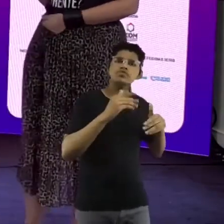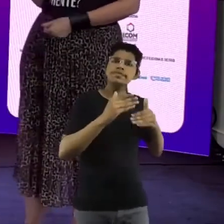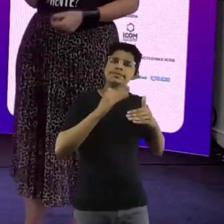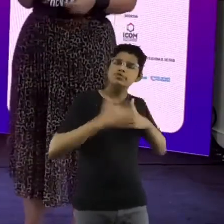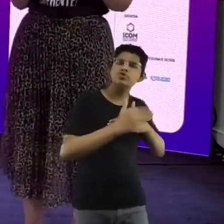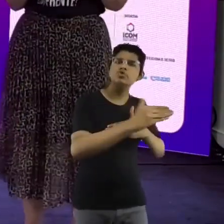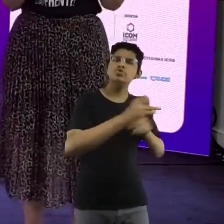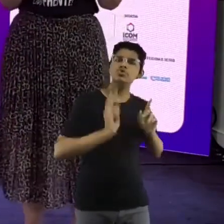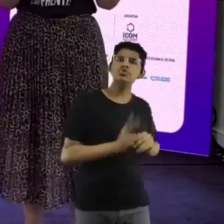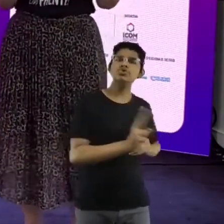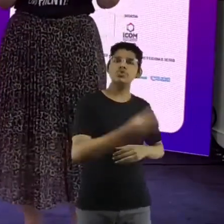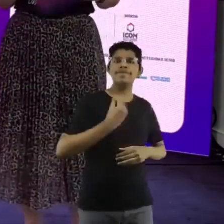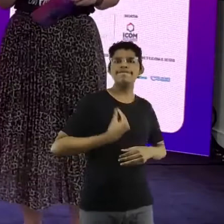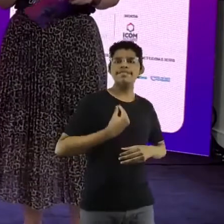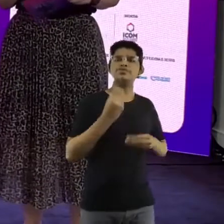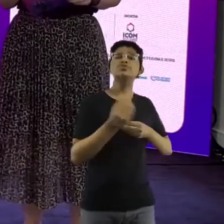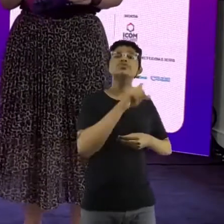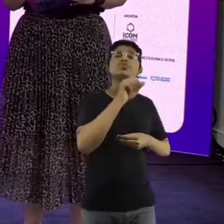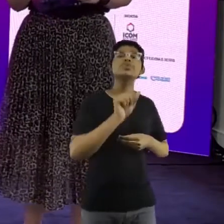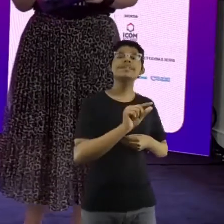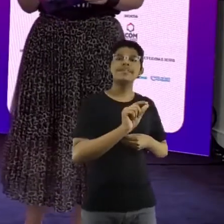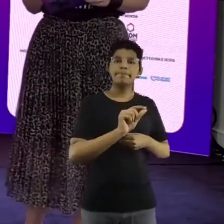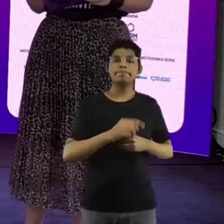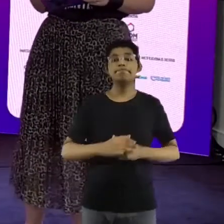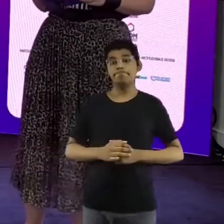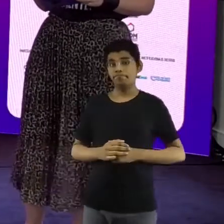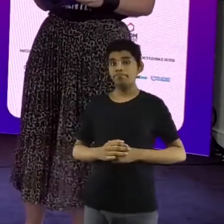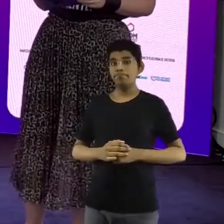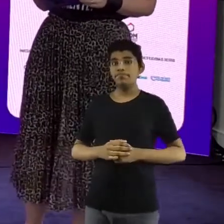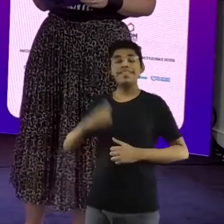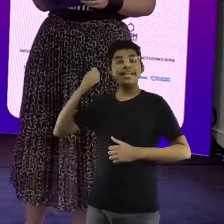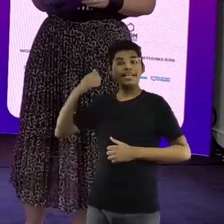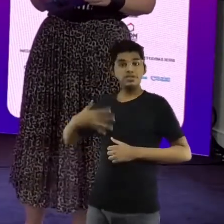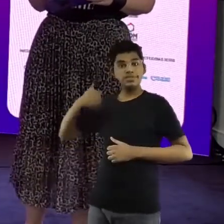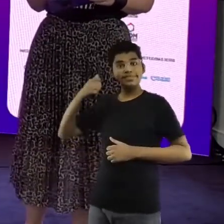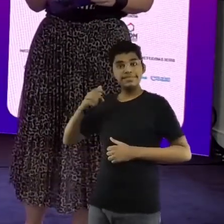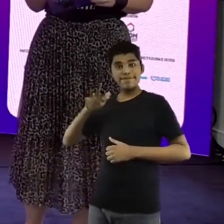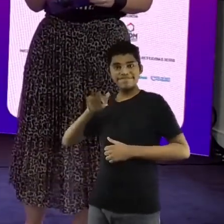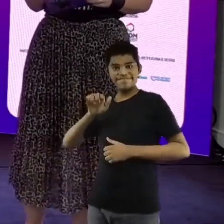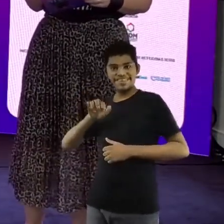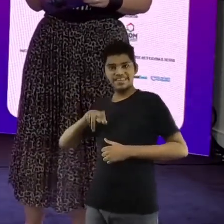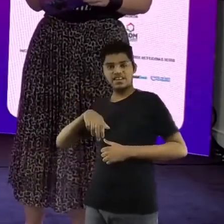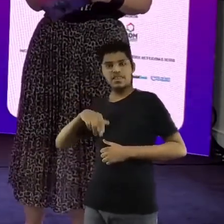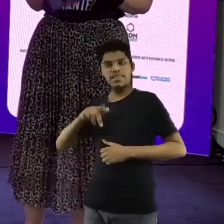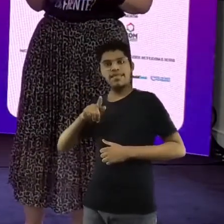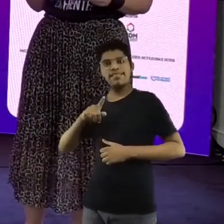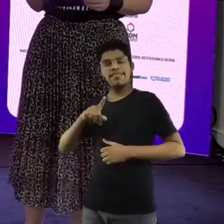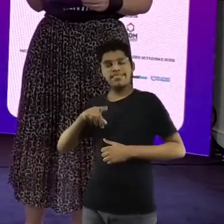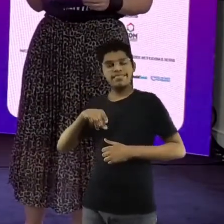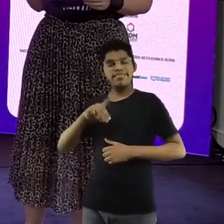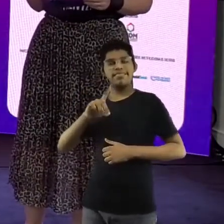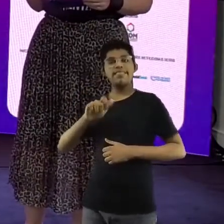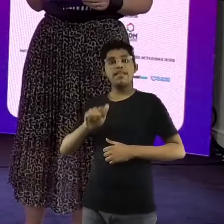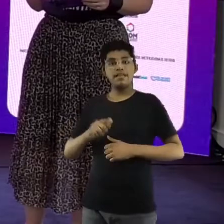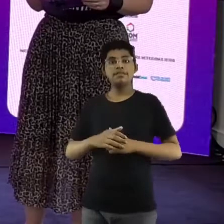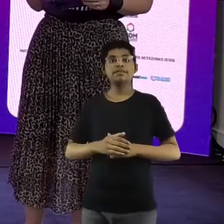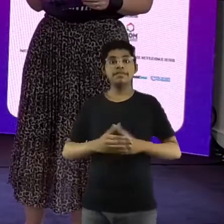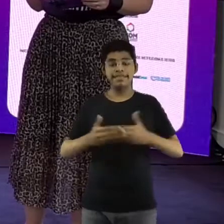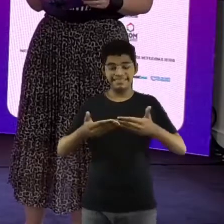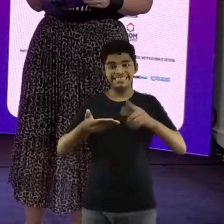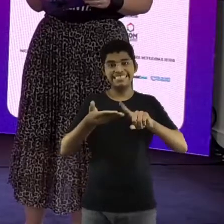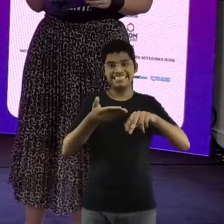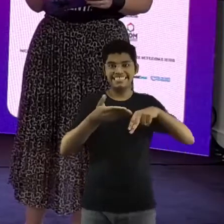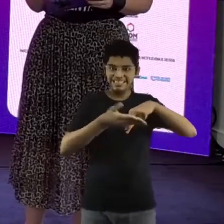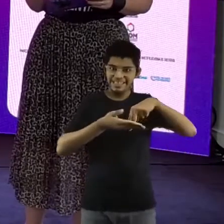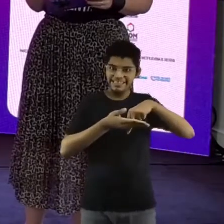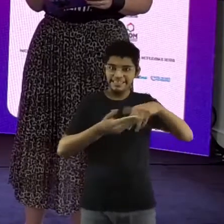Bem, tô de saia igual a Carol, sou de estatura mediana, cabelos